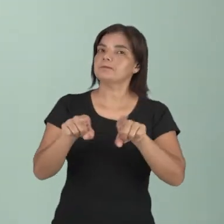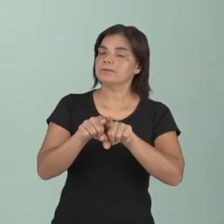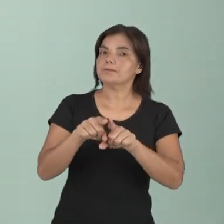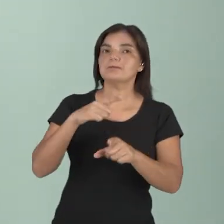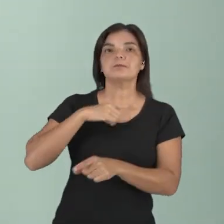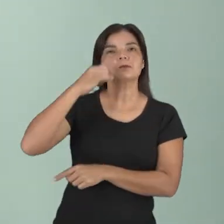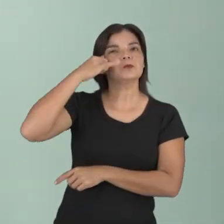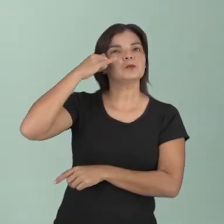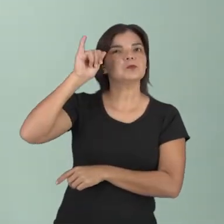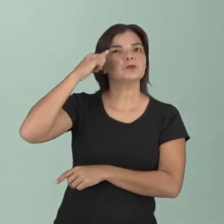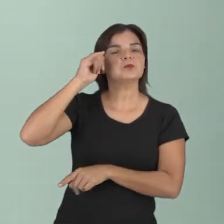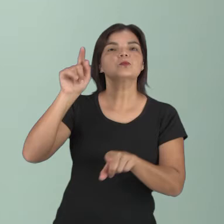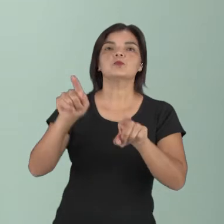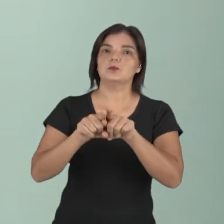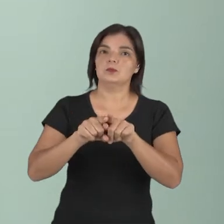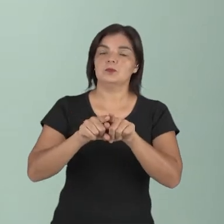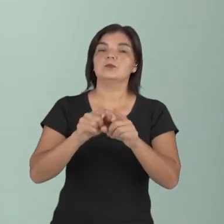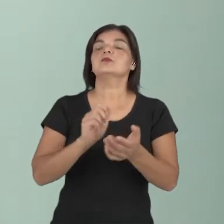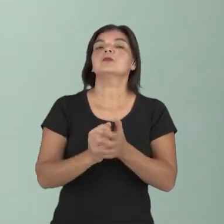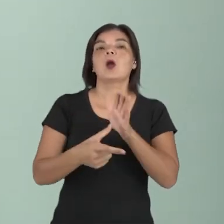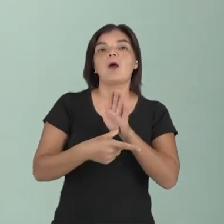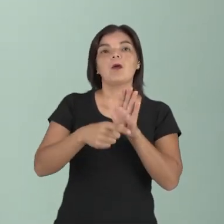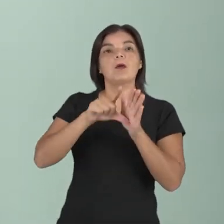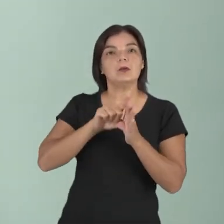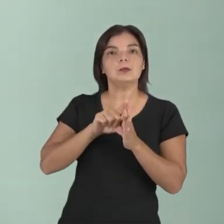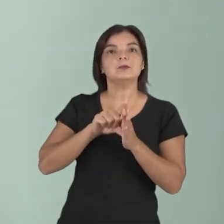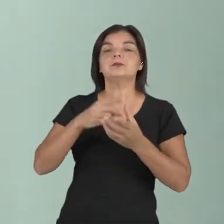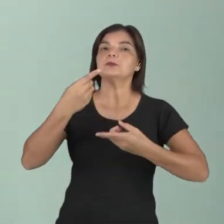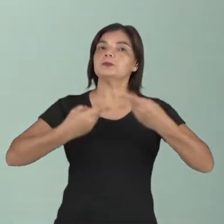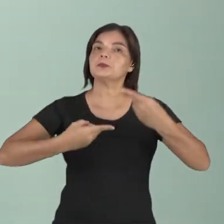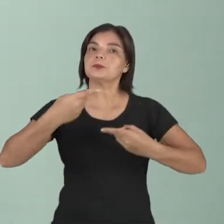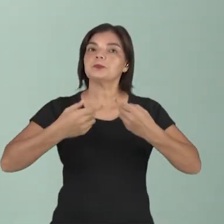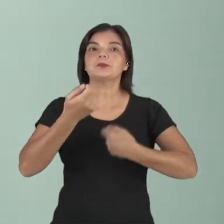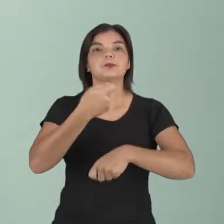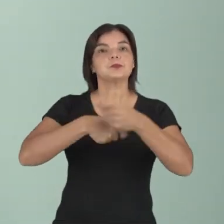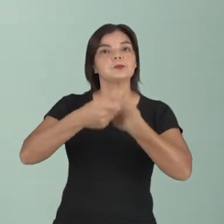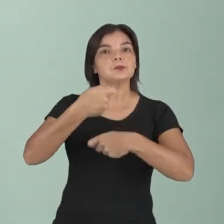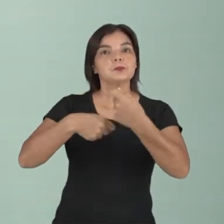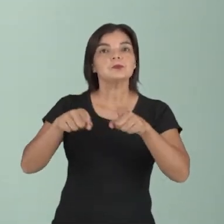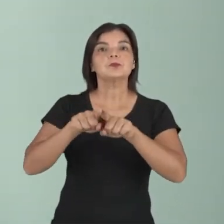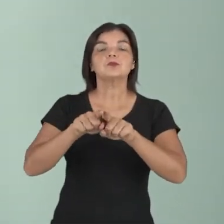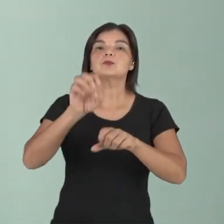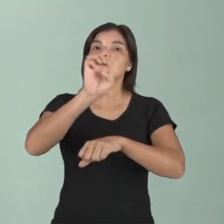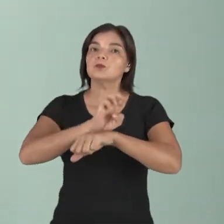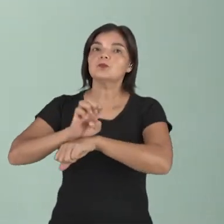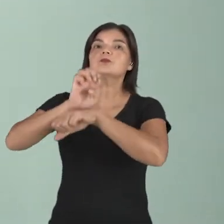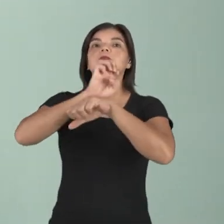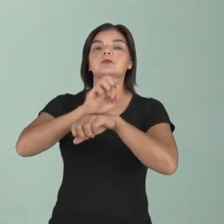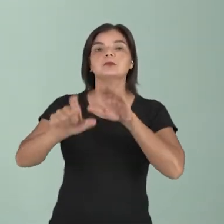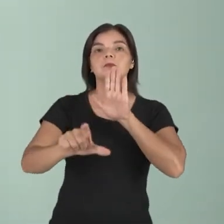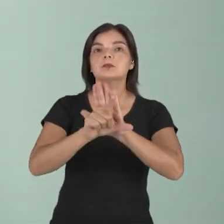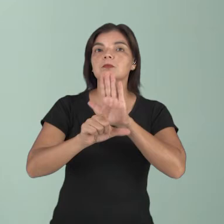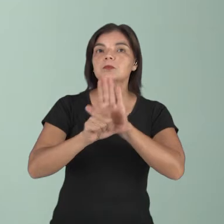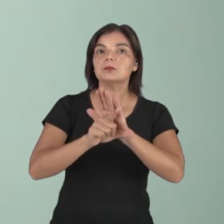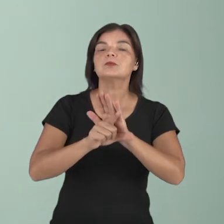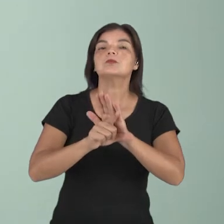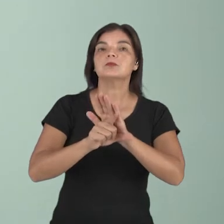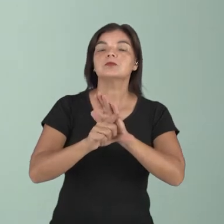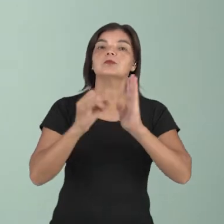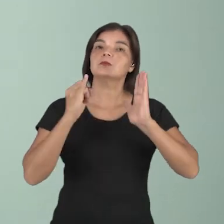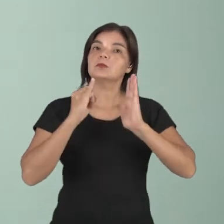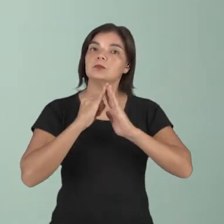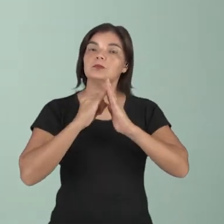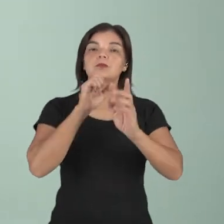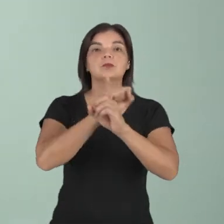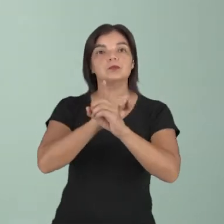temos a ideia da anterioridade. A política, a economia, o Estado, as leis, as